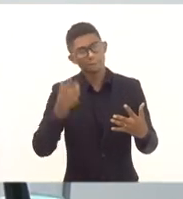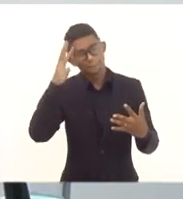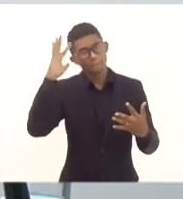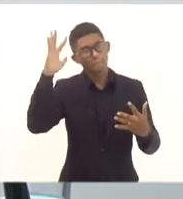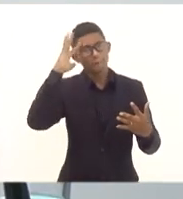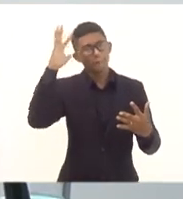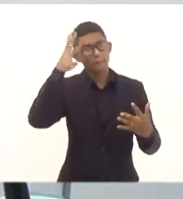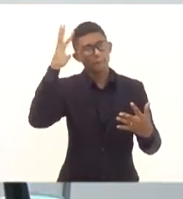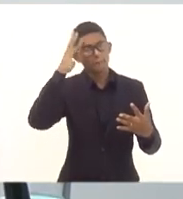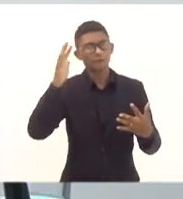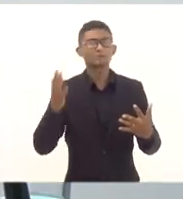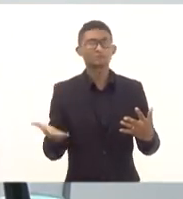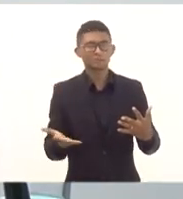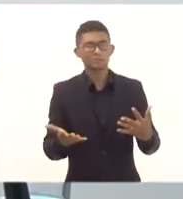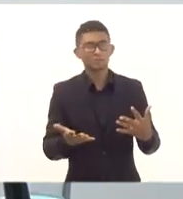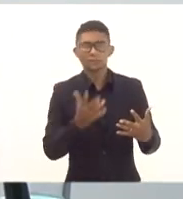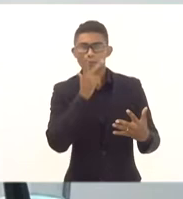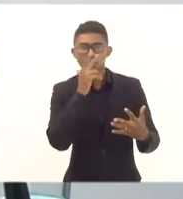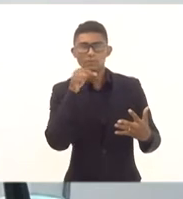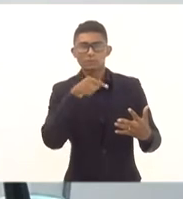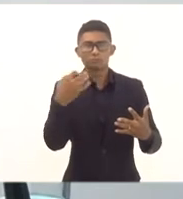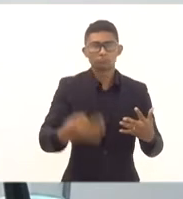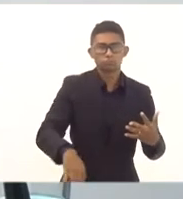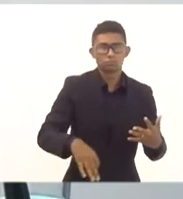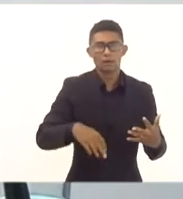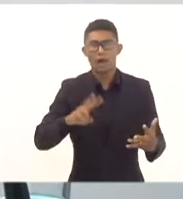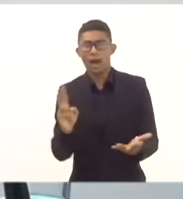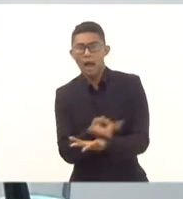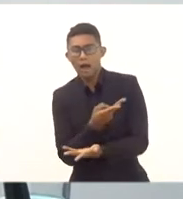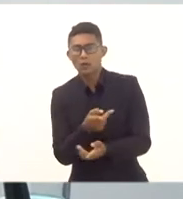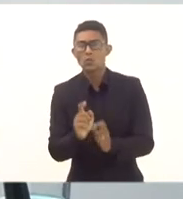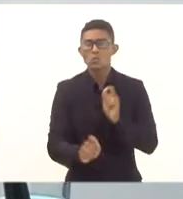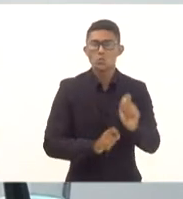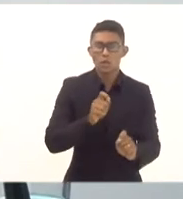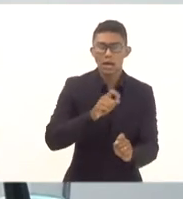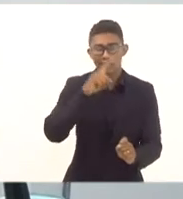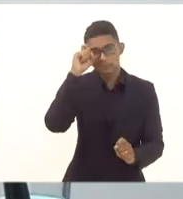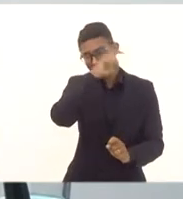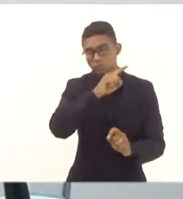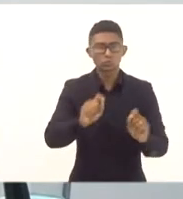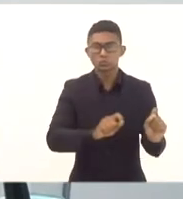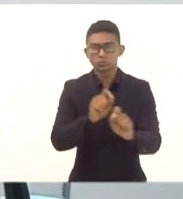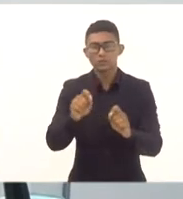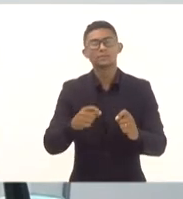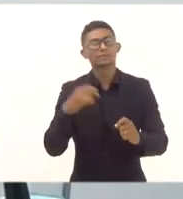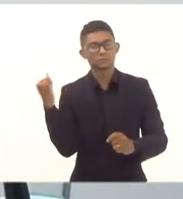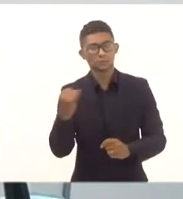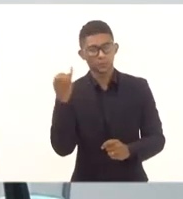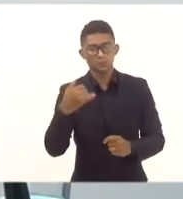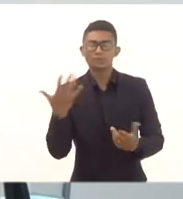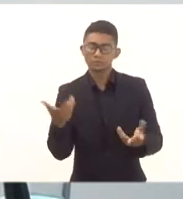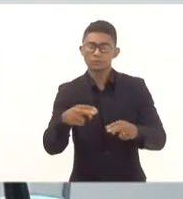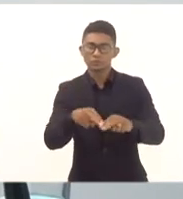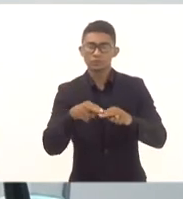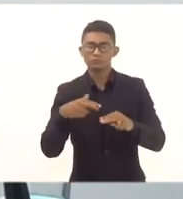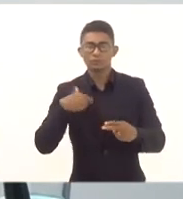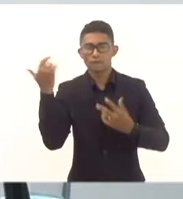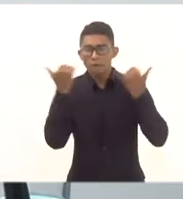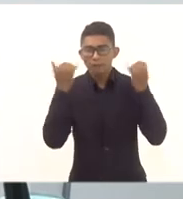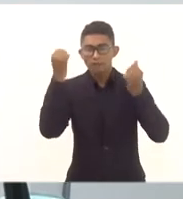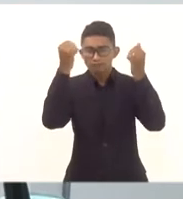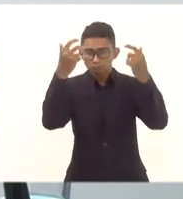que têm maior dificuldade né E nesse giro que nós fizemos